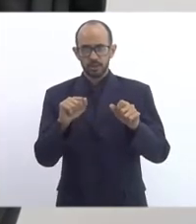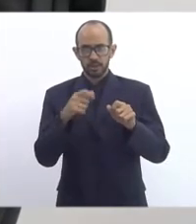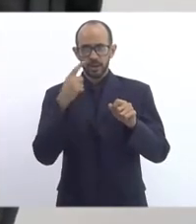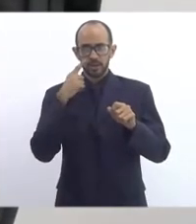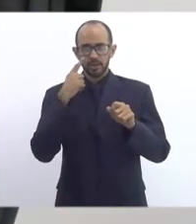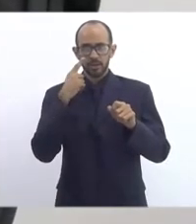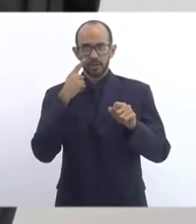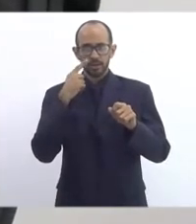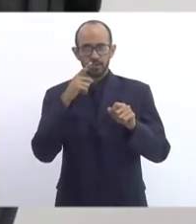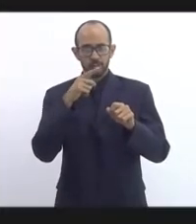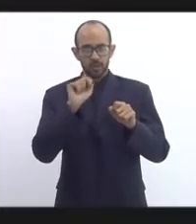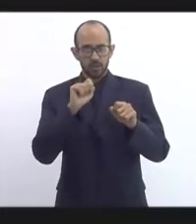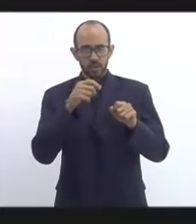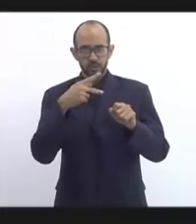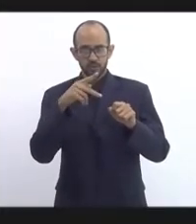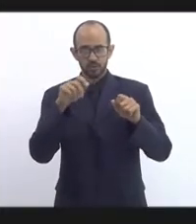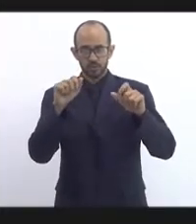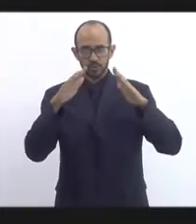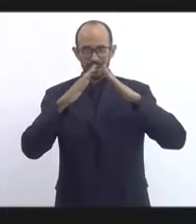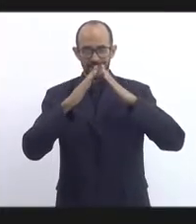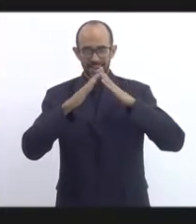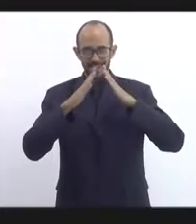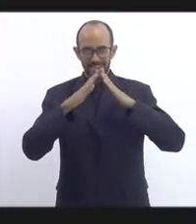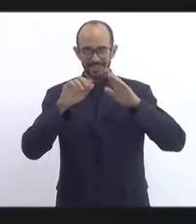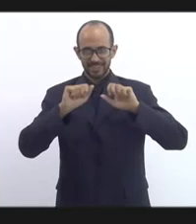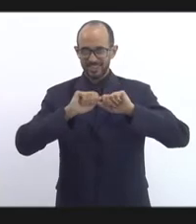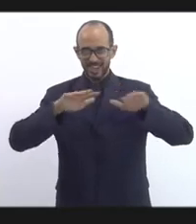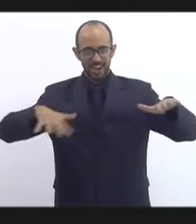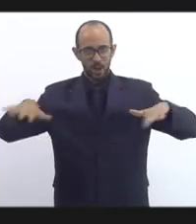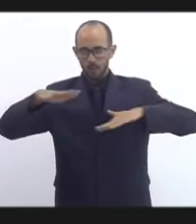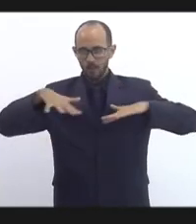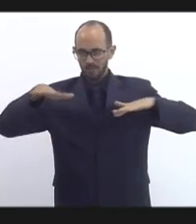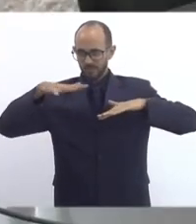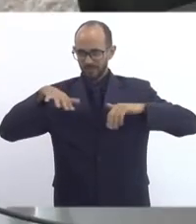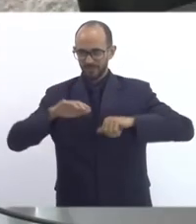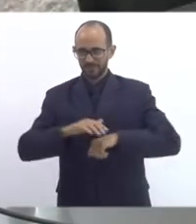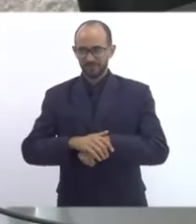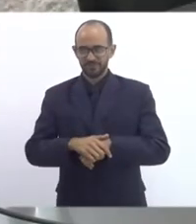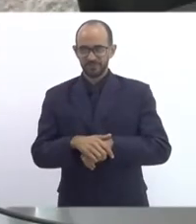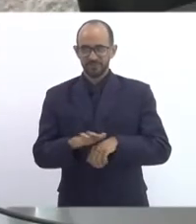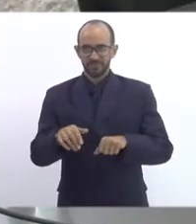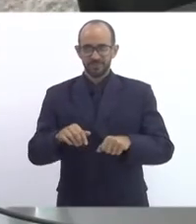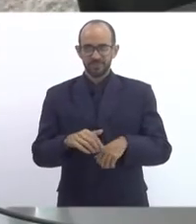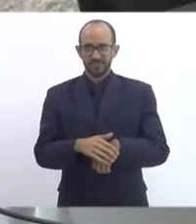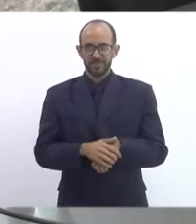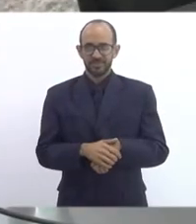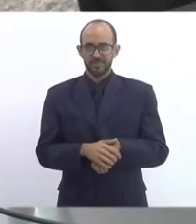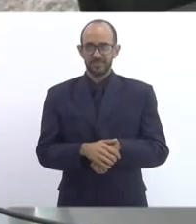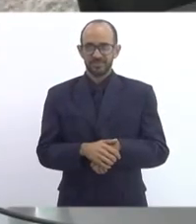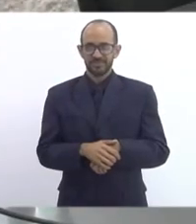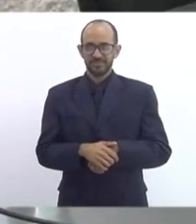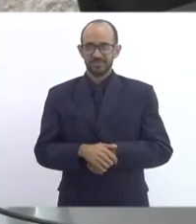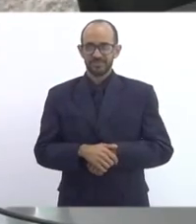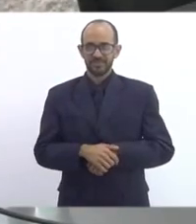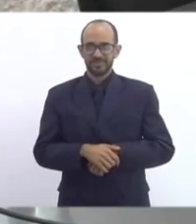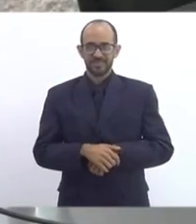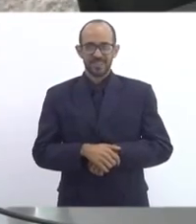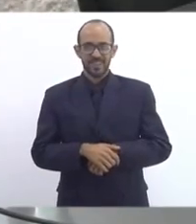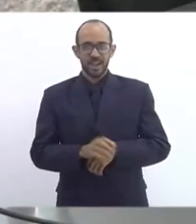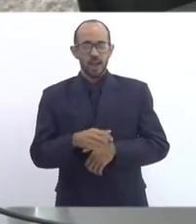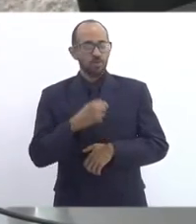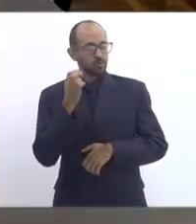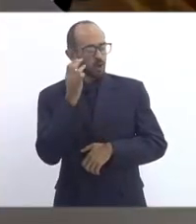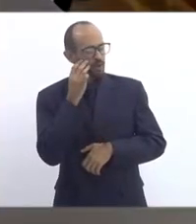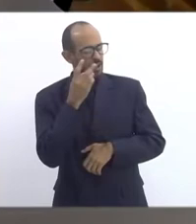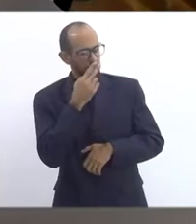aí do ambiente. Só ajusta. Obrigado. Nada. Ufa. 46... Você está bem disposto, Valdec. Estou achando que você